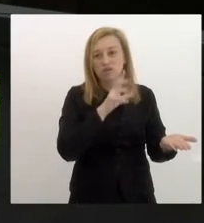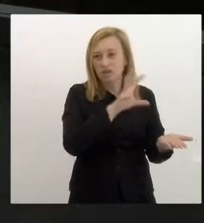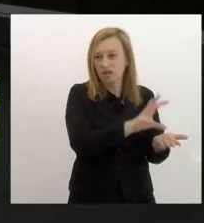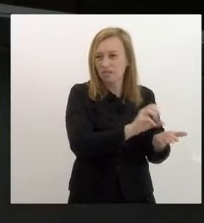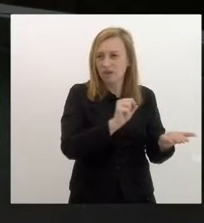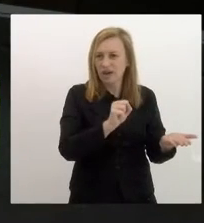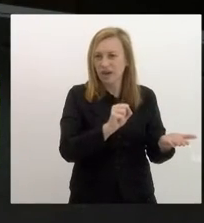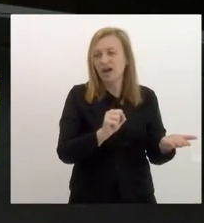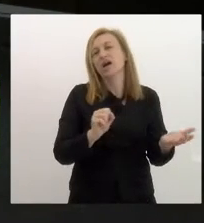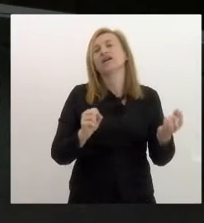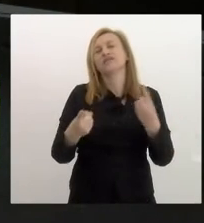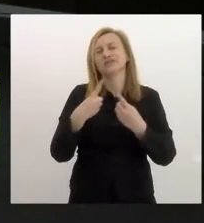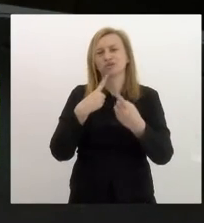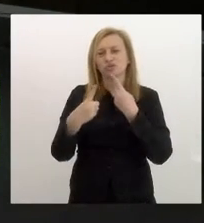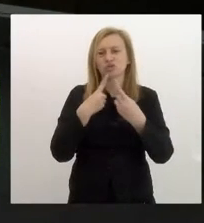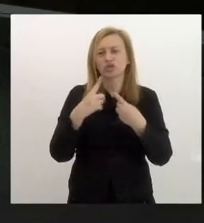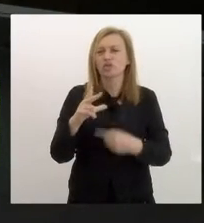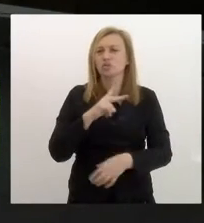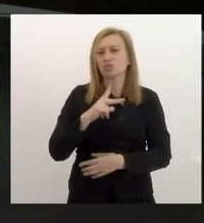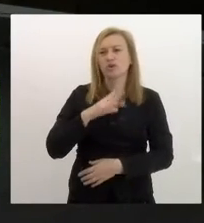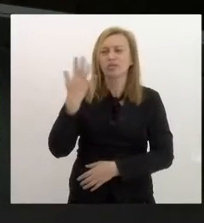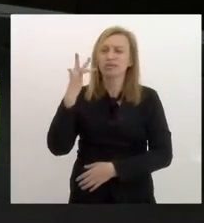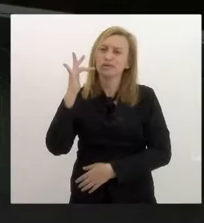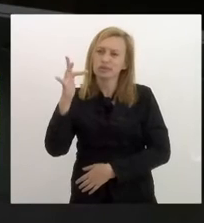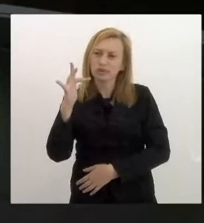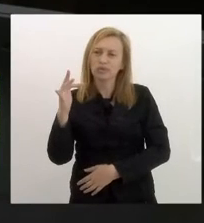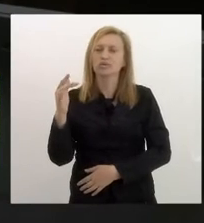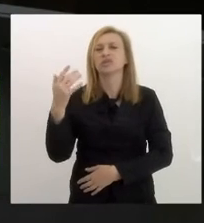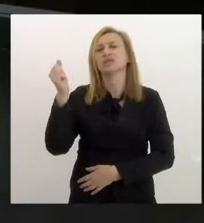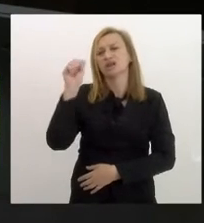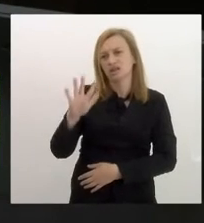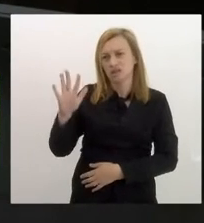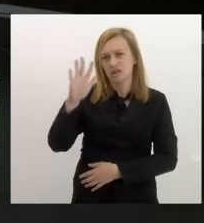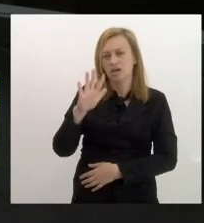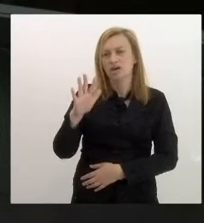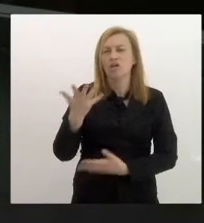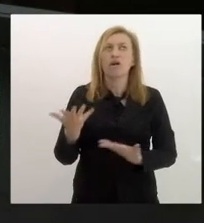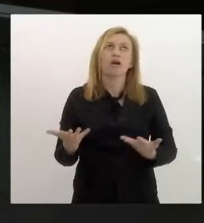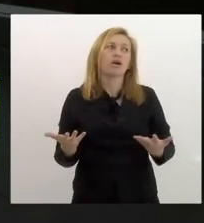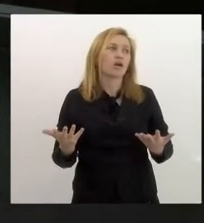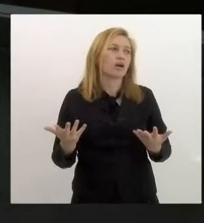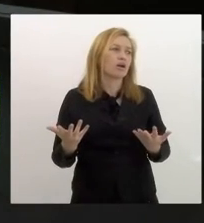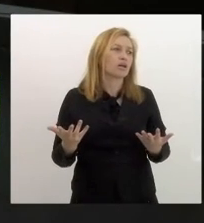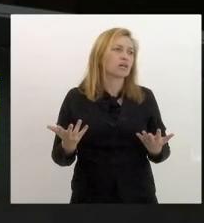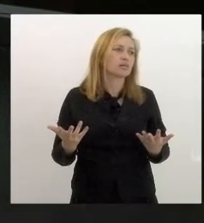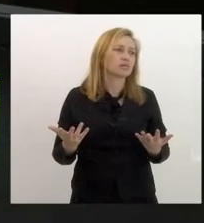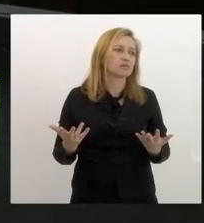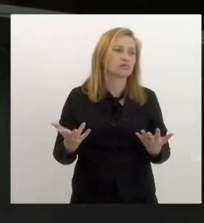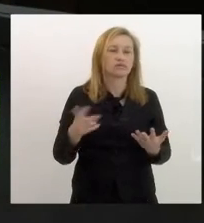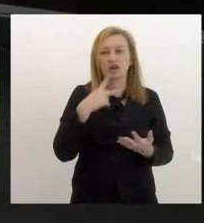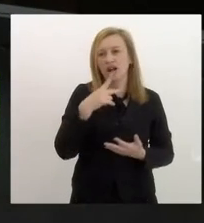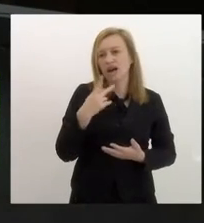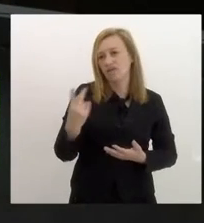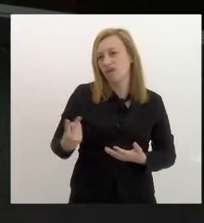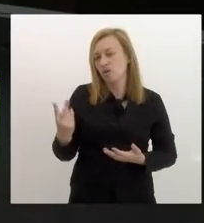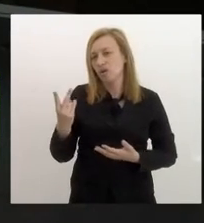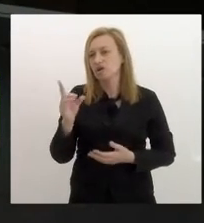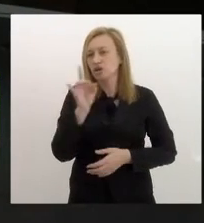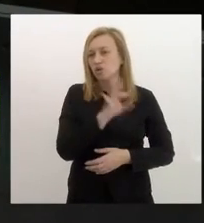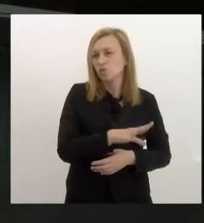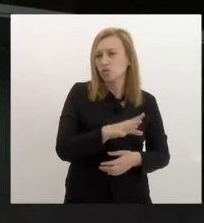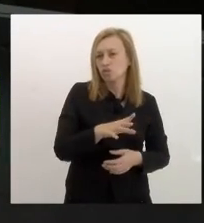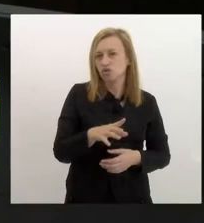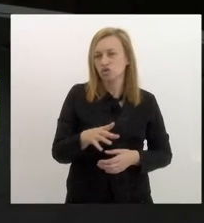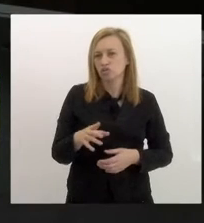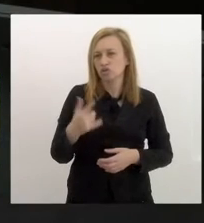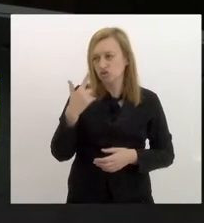Amp gfn com o próprio Tesouro Nacional isso também monta pela eu vou pegar valores aqui da última atualização